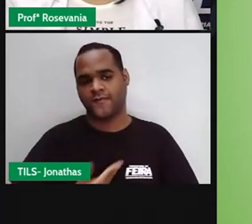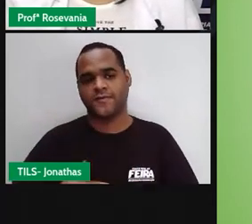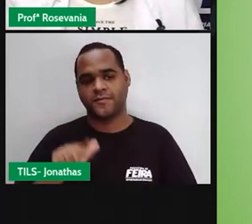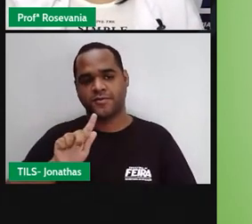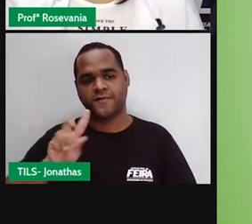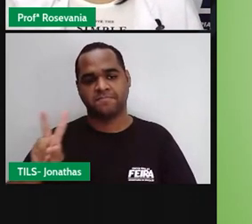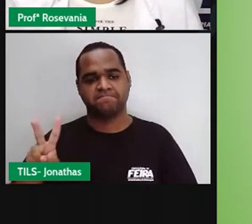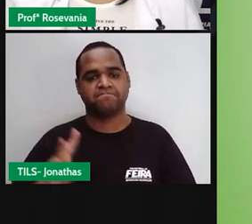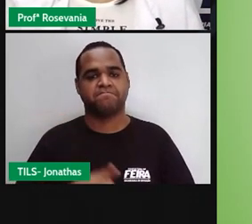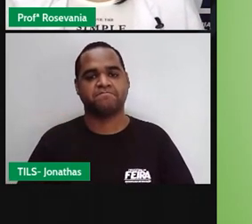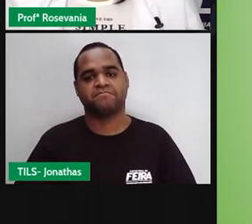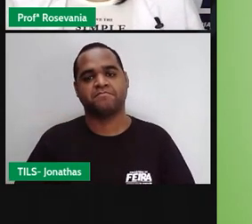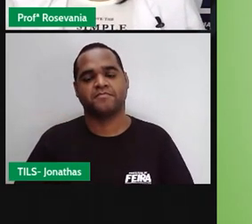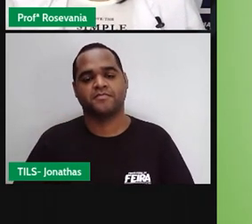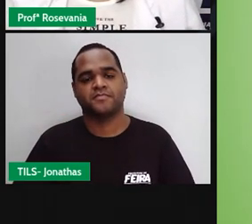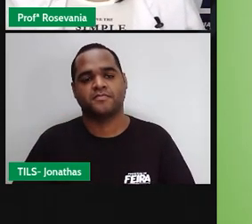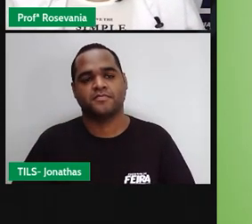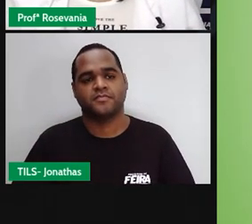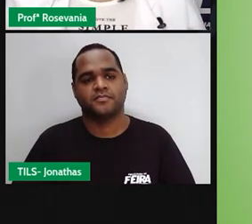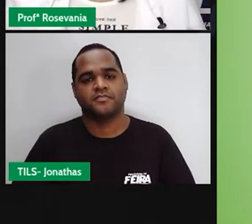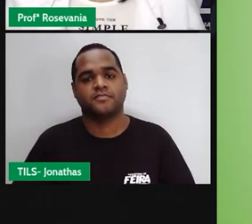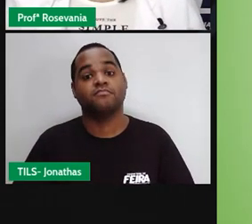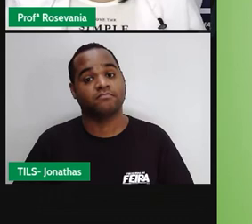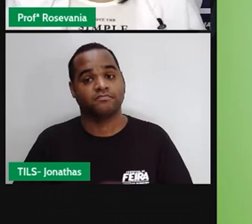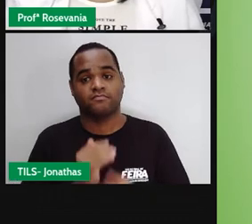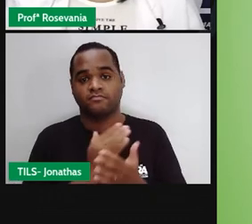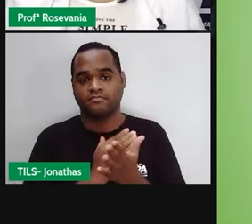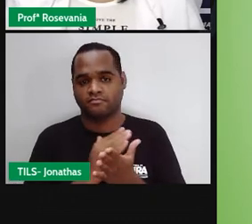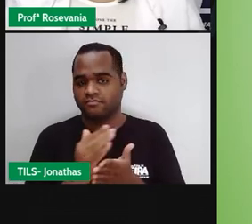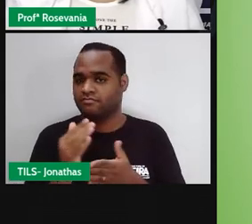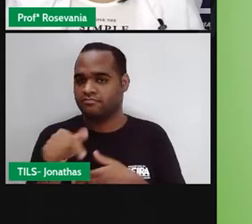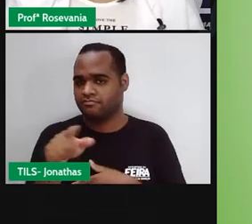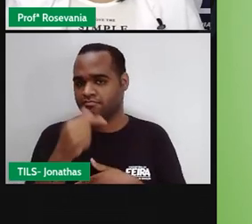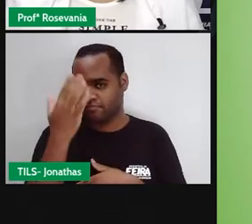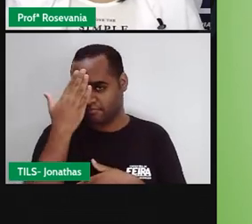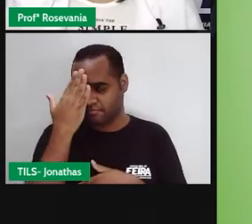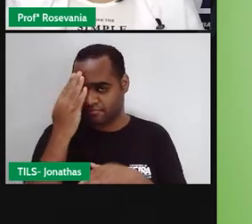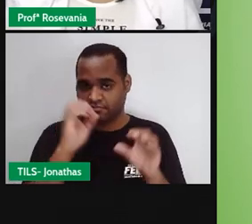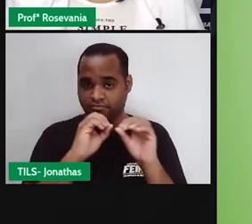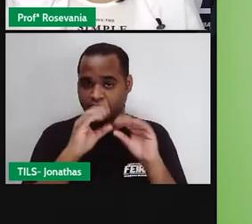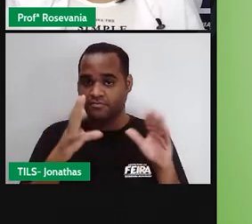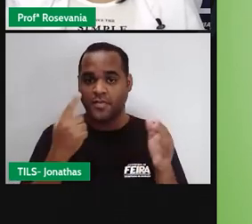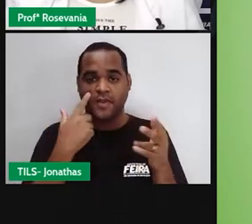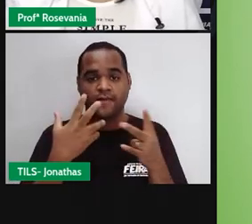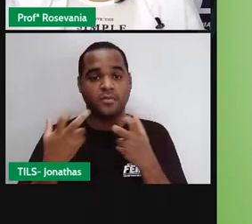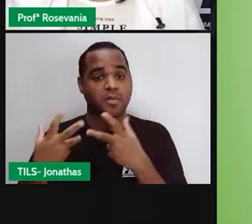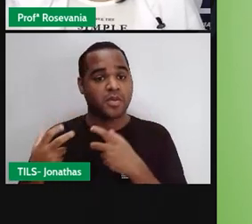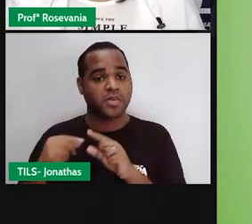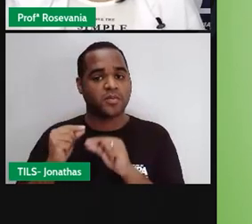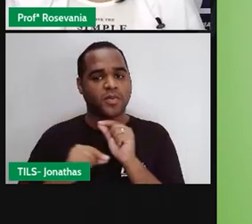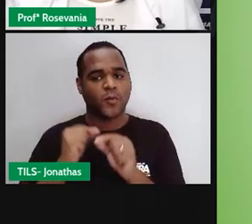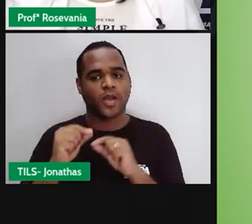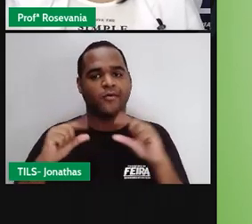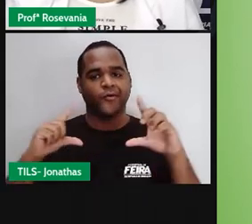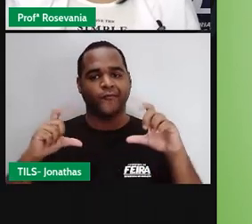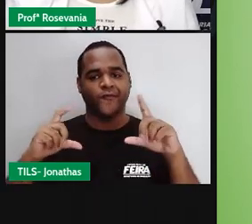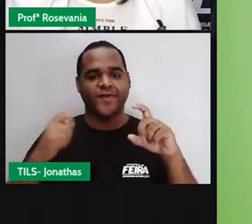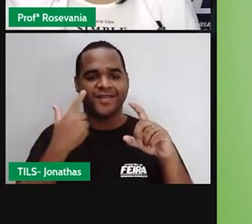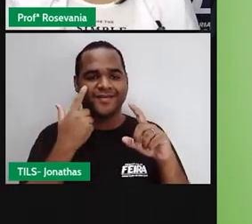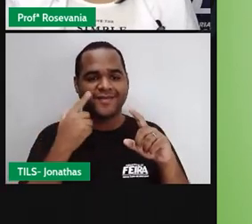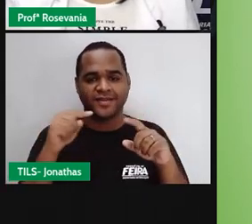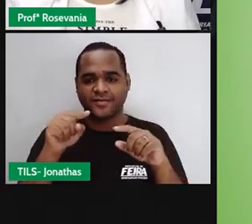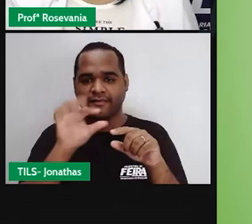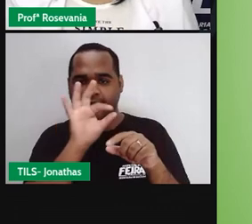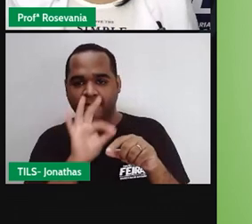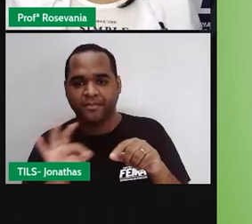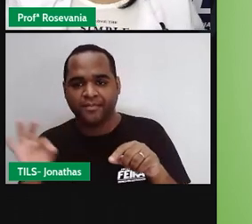Vargas. Bom, a partir daí, bora entender, né, como é que foi isso, só para a gente observar aqui uma linha de montagem, né,